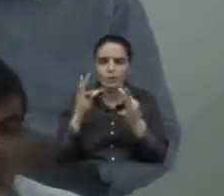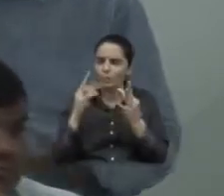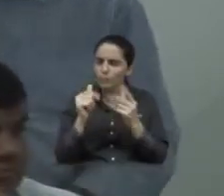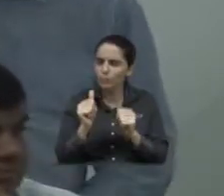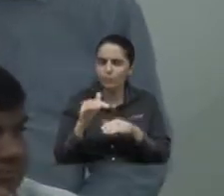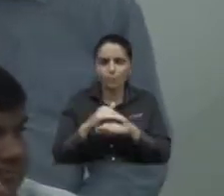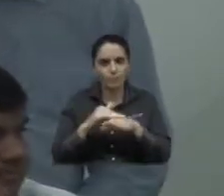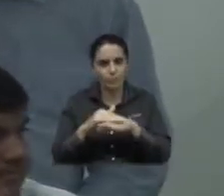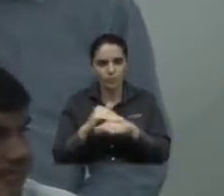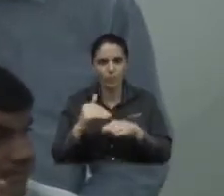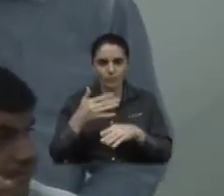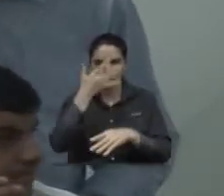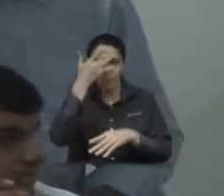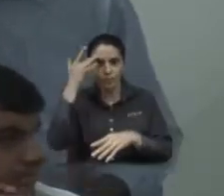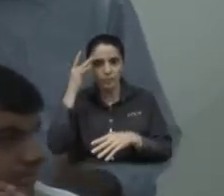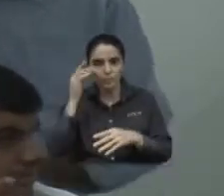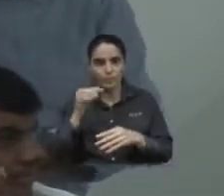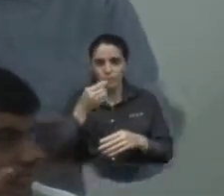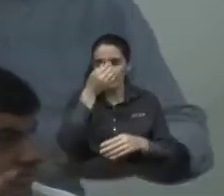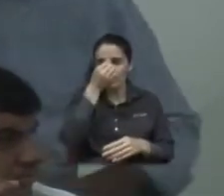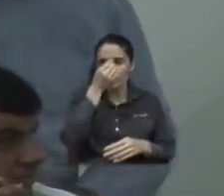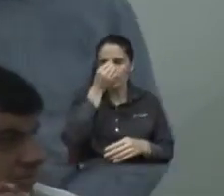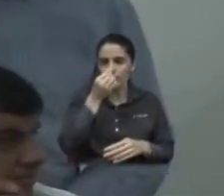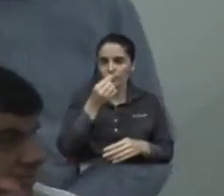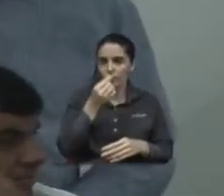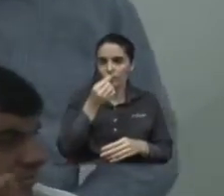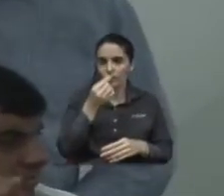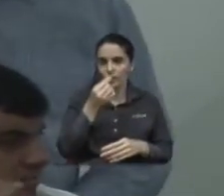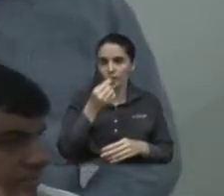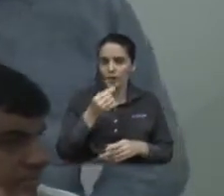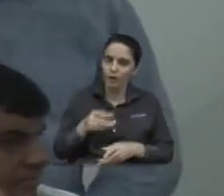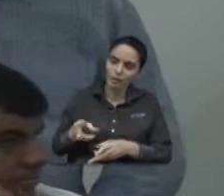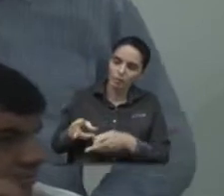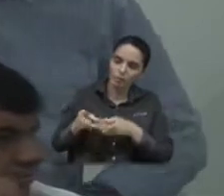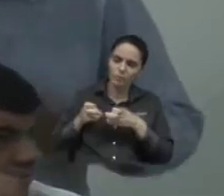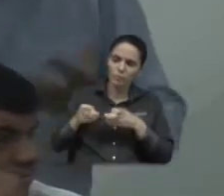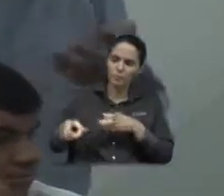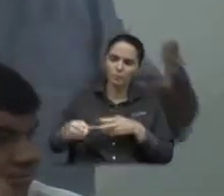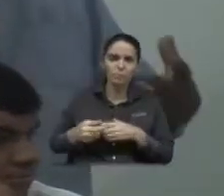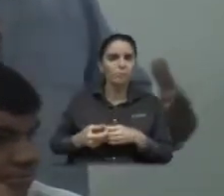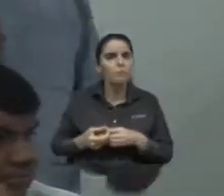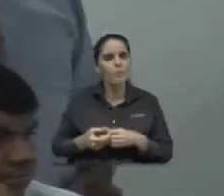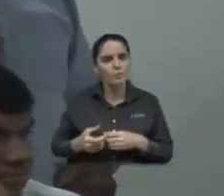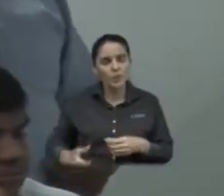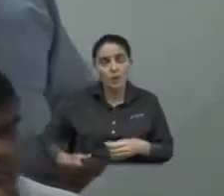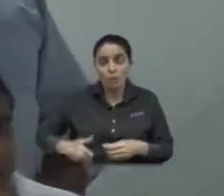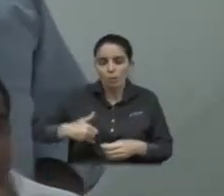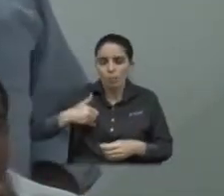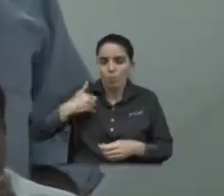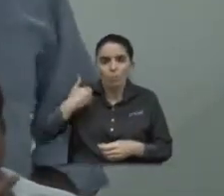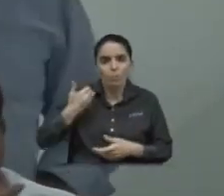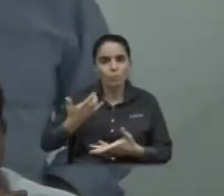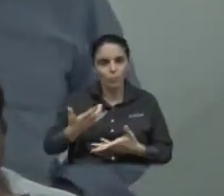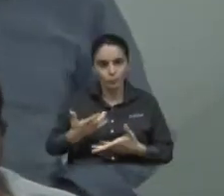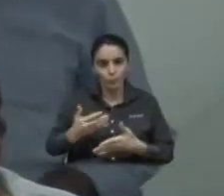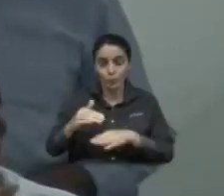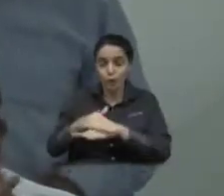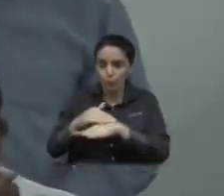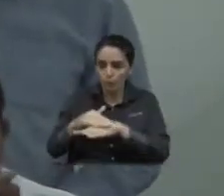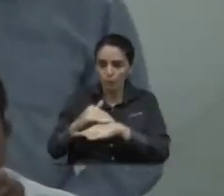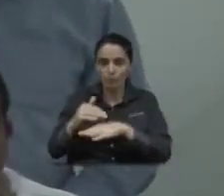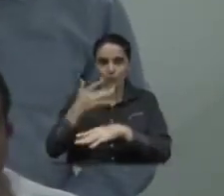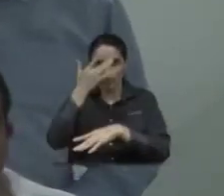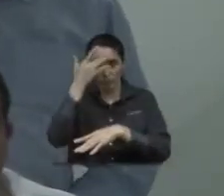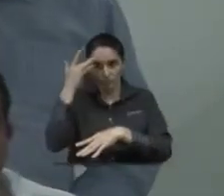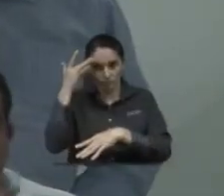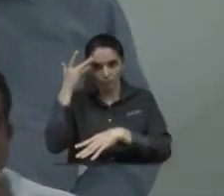tinha aquela... Nossa, que atenção que ele dava para as pessoas. Ele tinha orgulho de dar atenção, de conversar, de